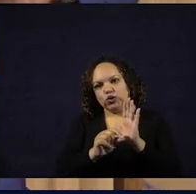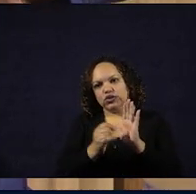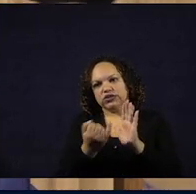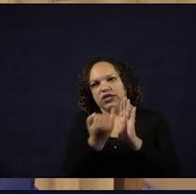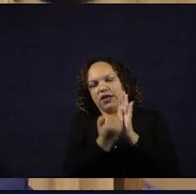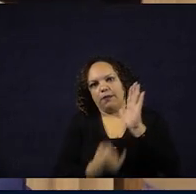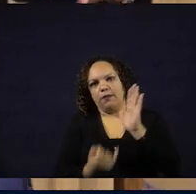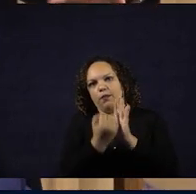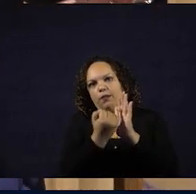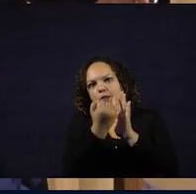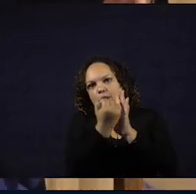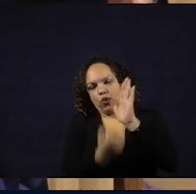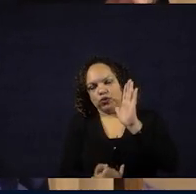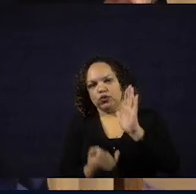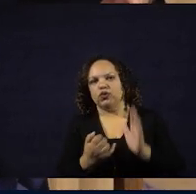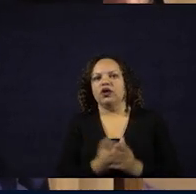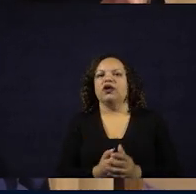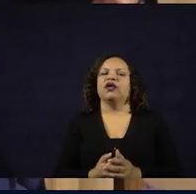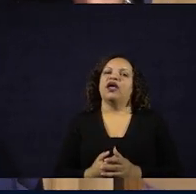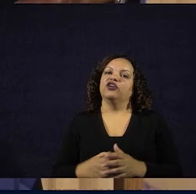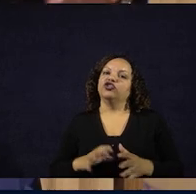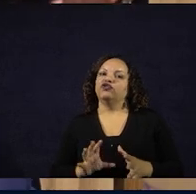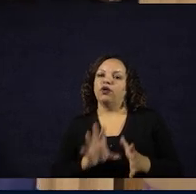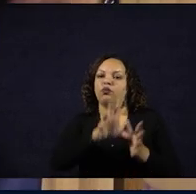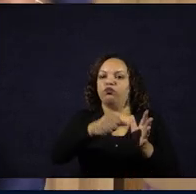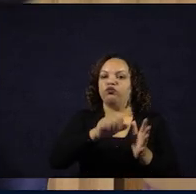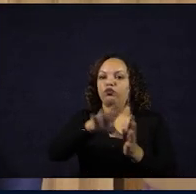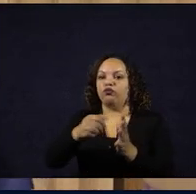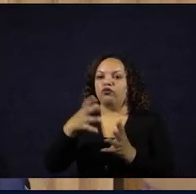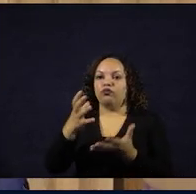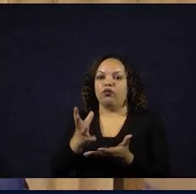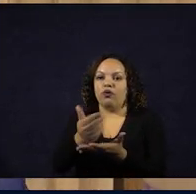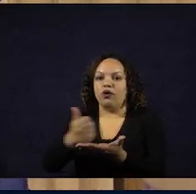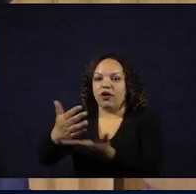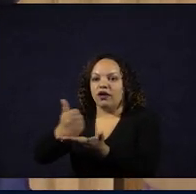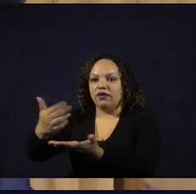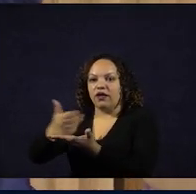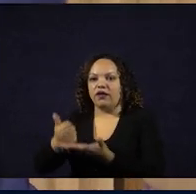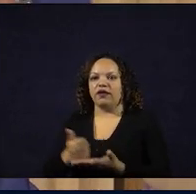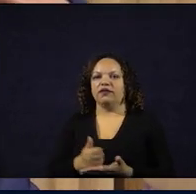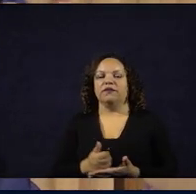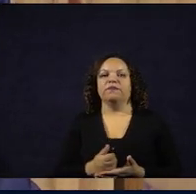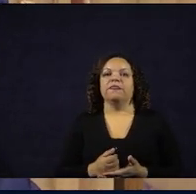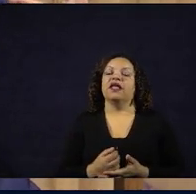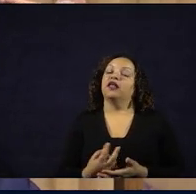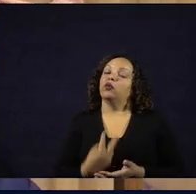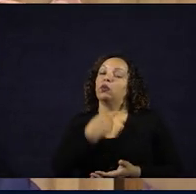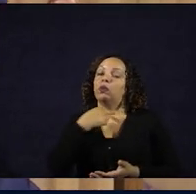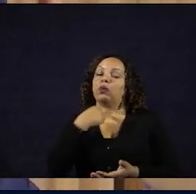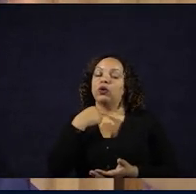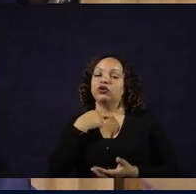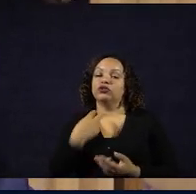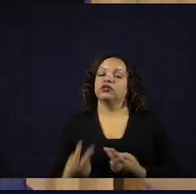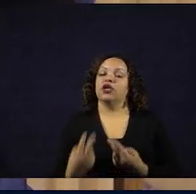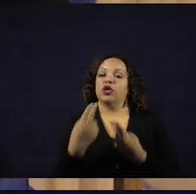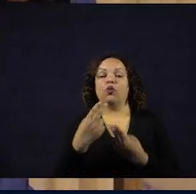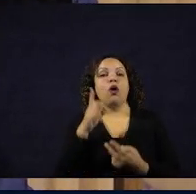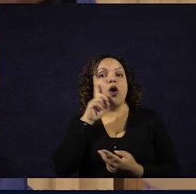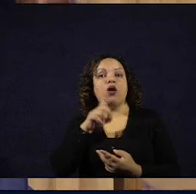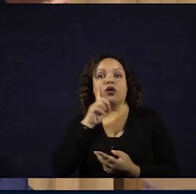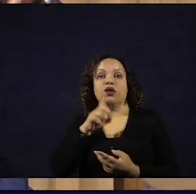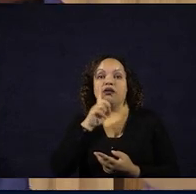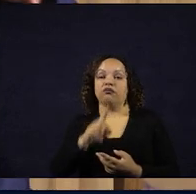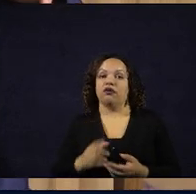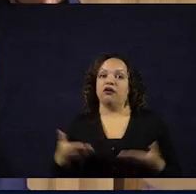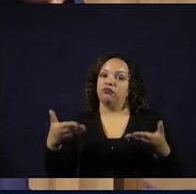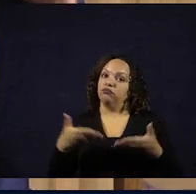imposto a gente vai gerar mais arrecadação né é o contrário não pode fazer é bobagem que a Inglaterra fez essa semana é mas aqui